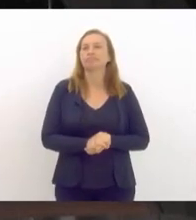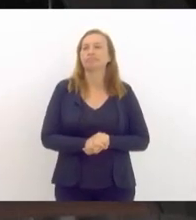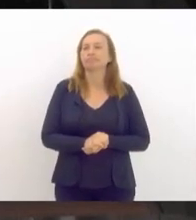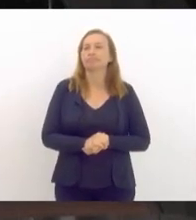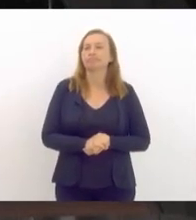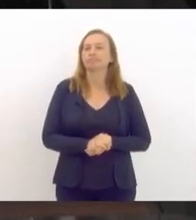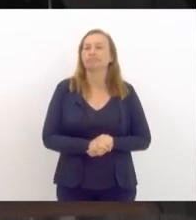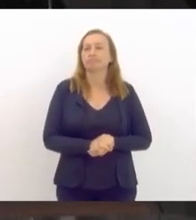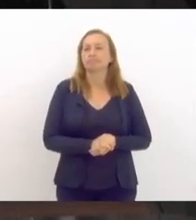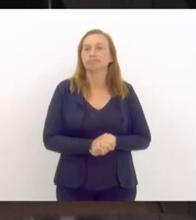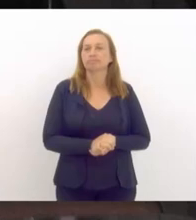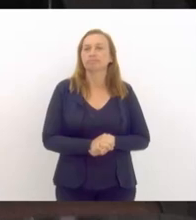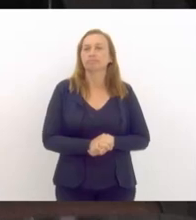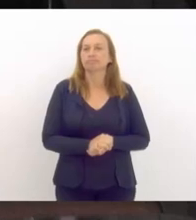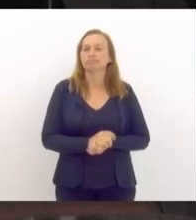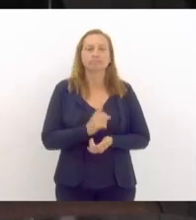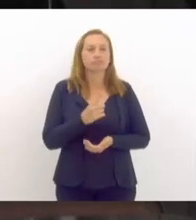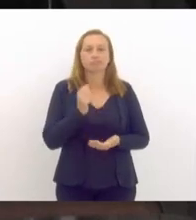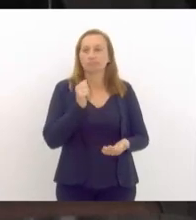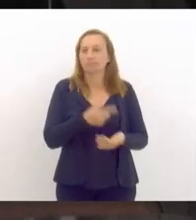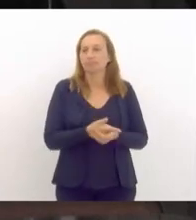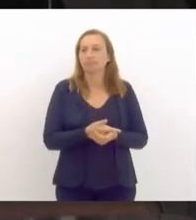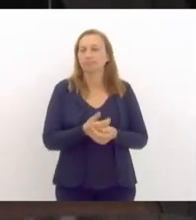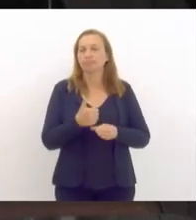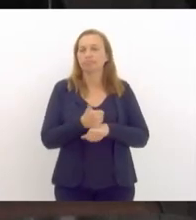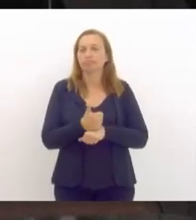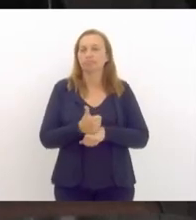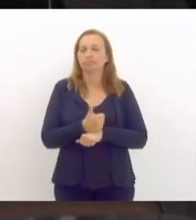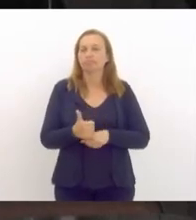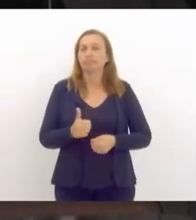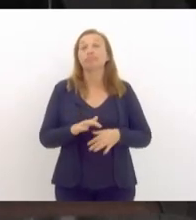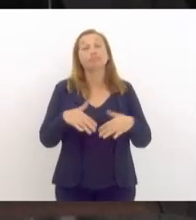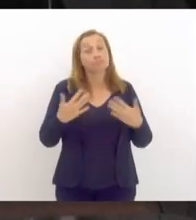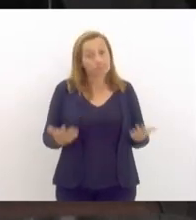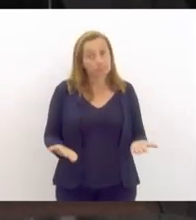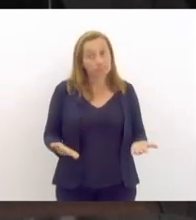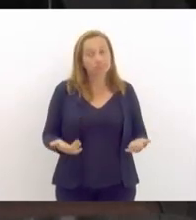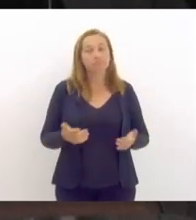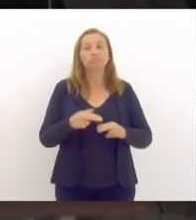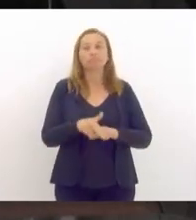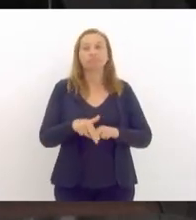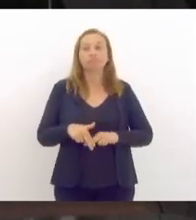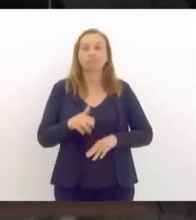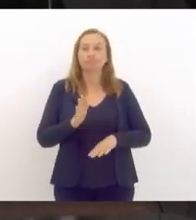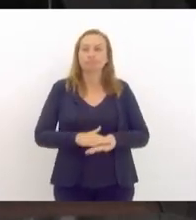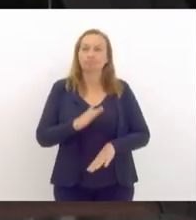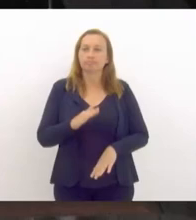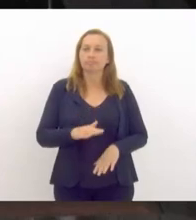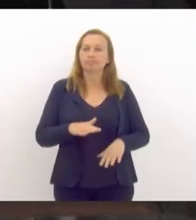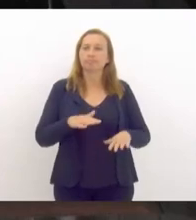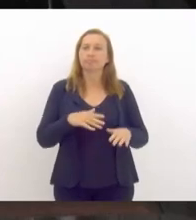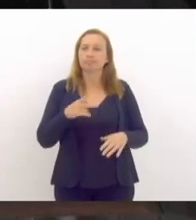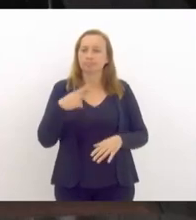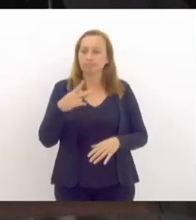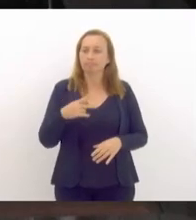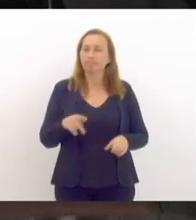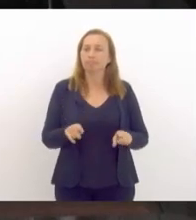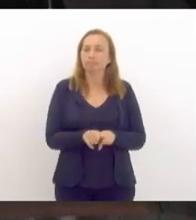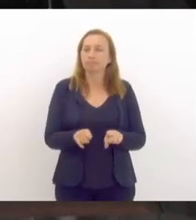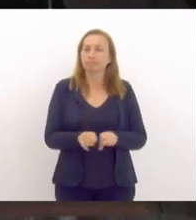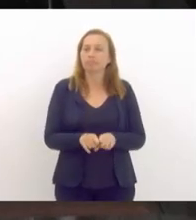Nega e não paga esse profissionais Então esse é mais um motivo das mobilizações